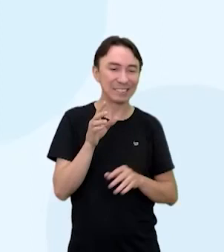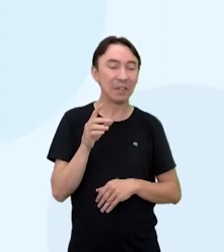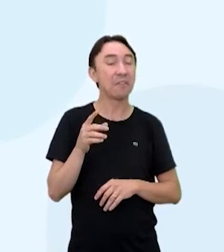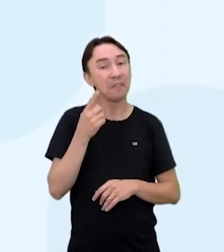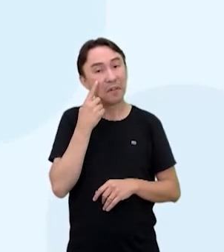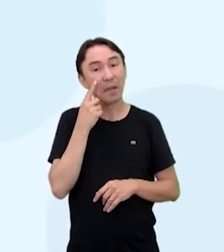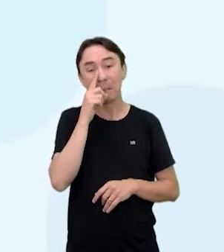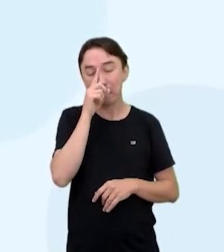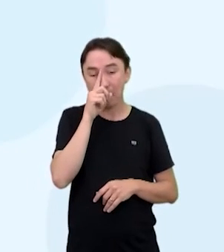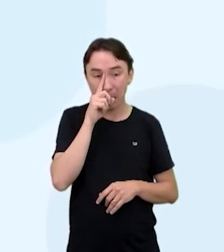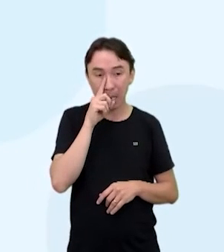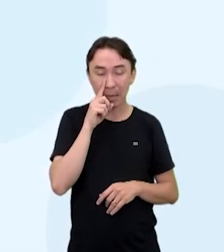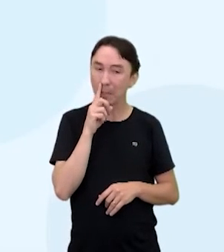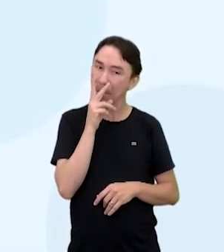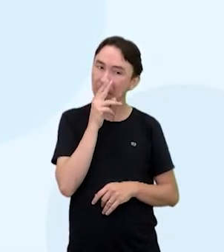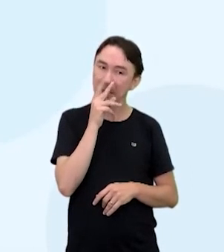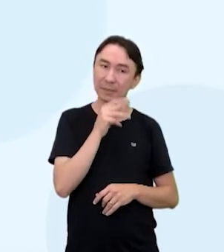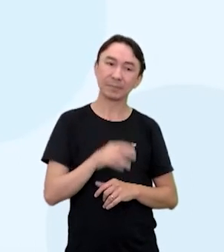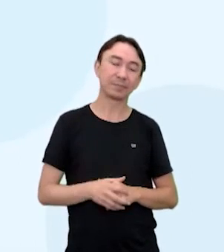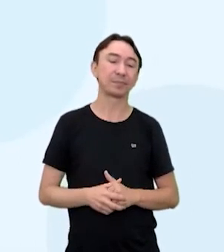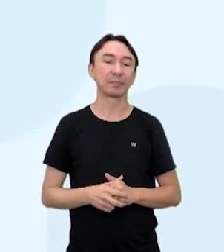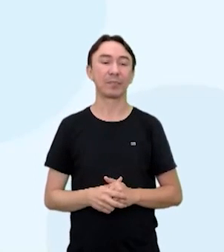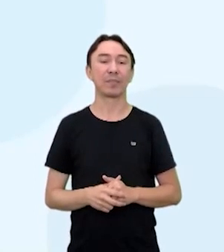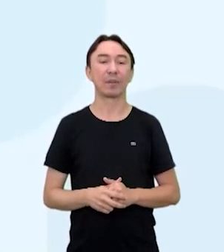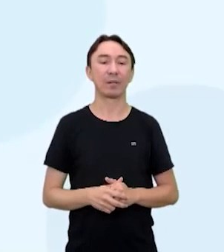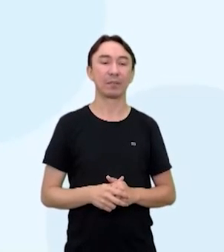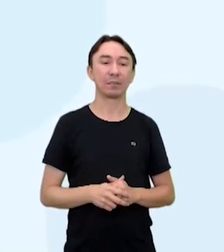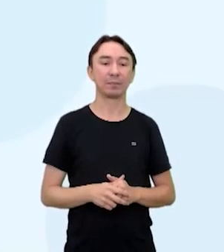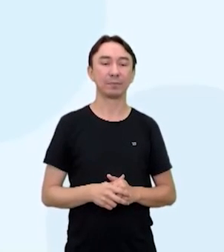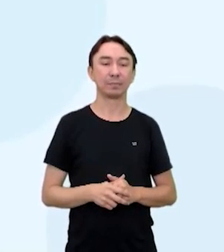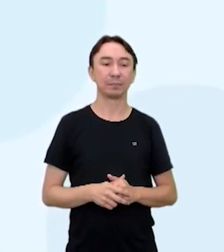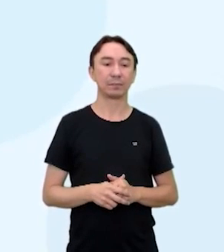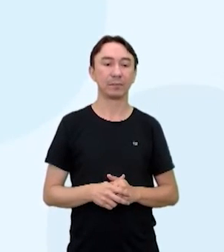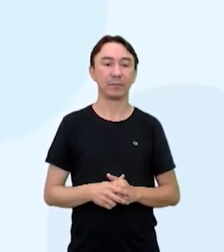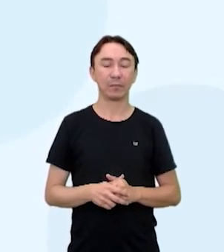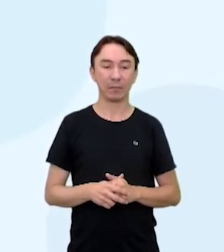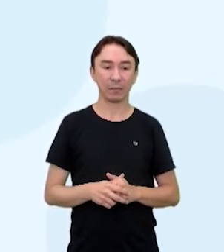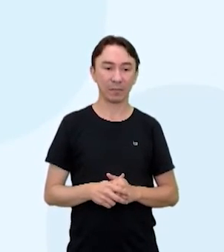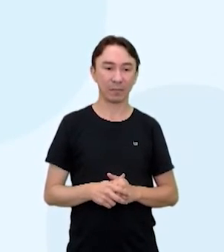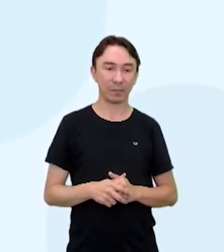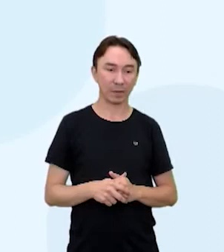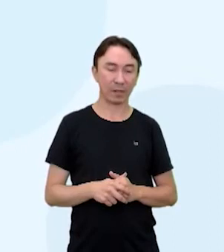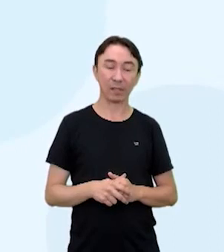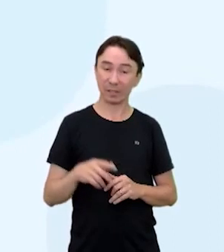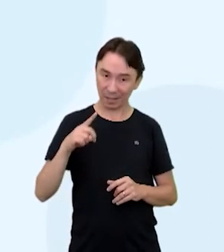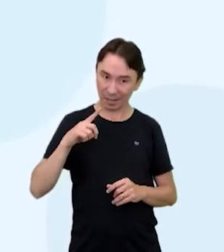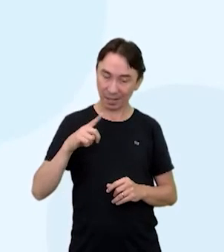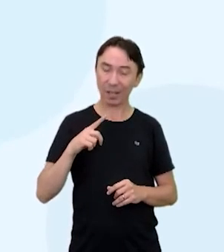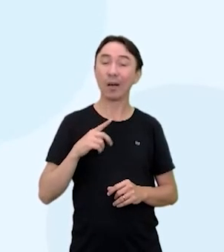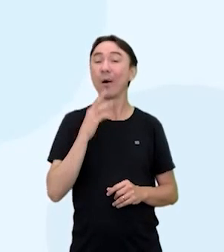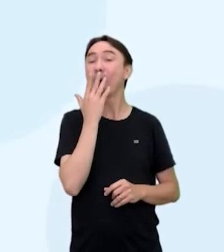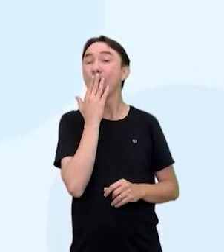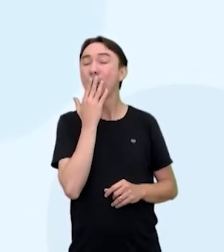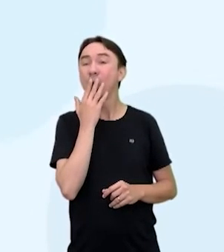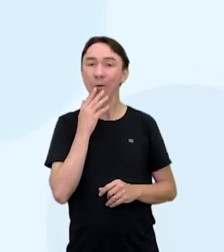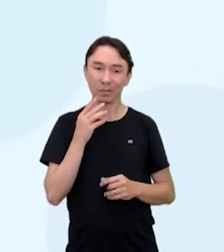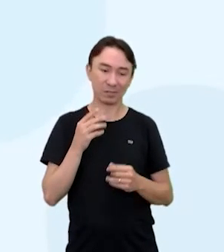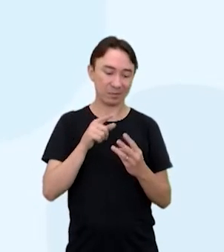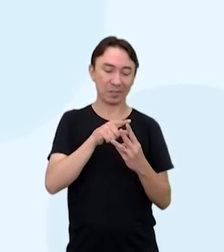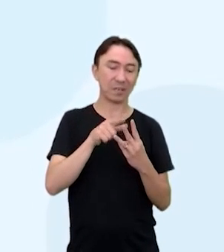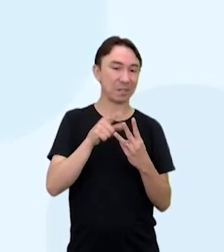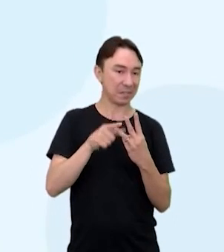que o vermelho. Então, a gente tem o uso dessas 3 cores. Essas